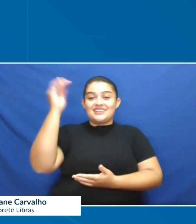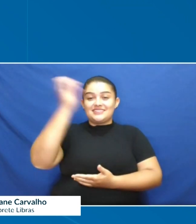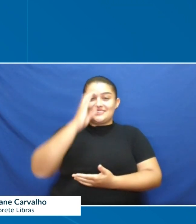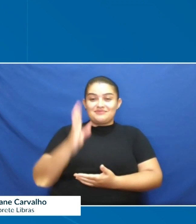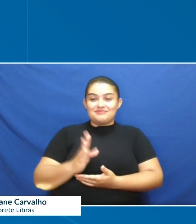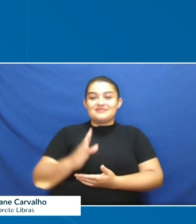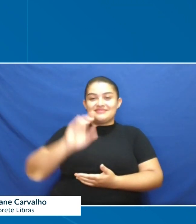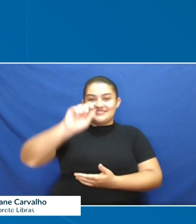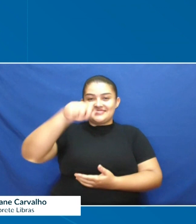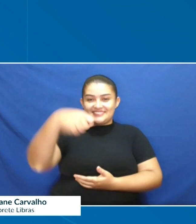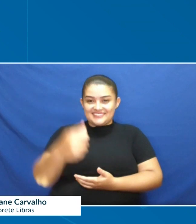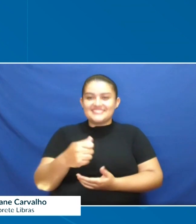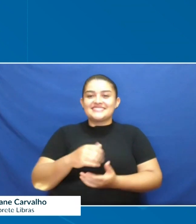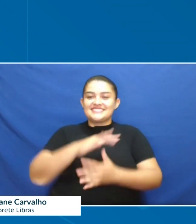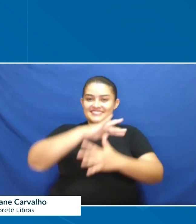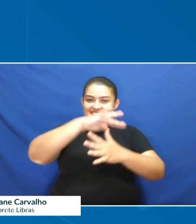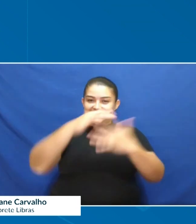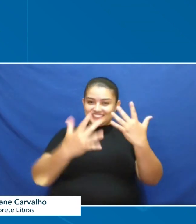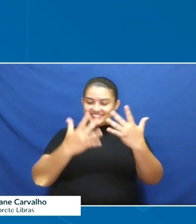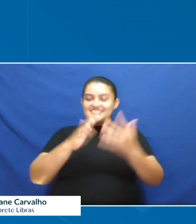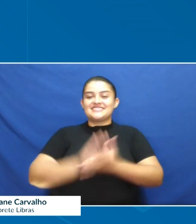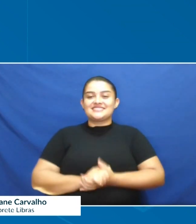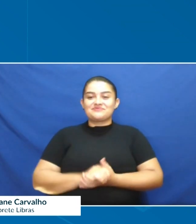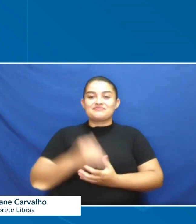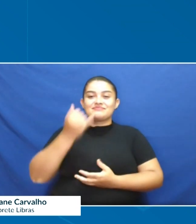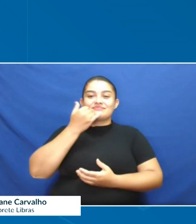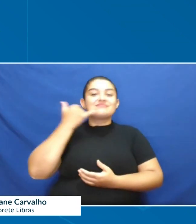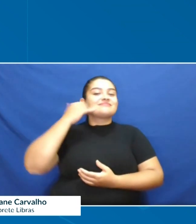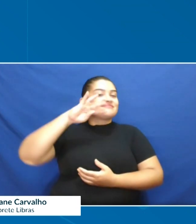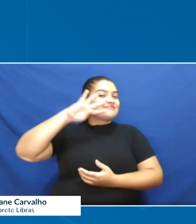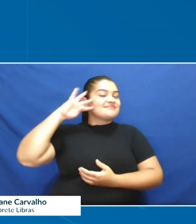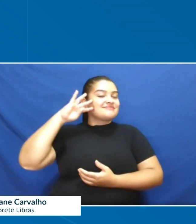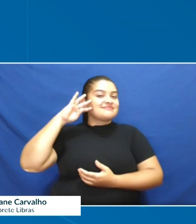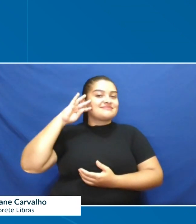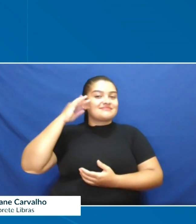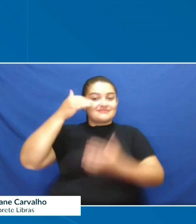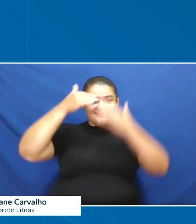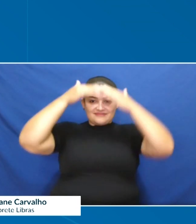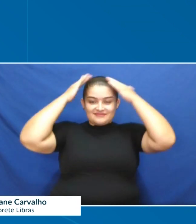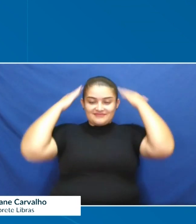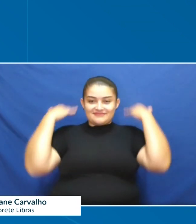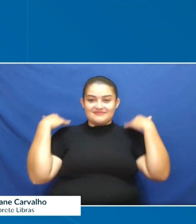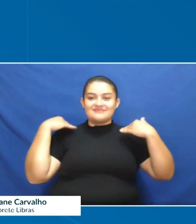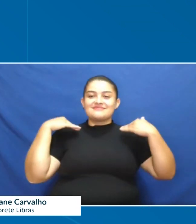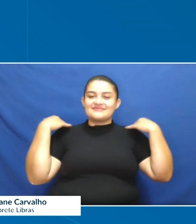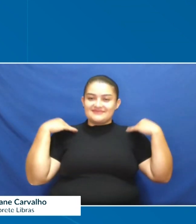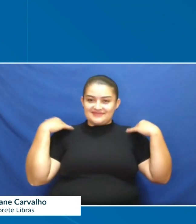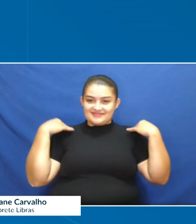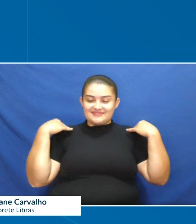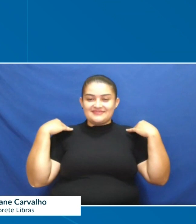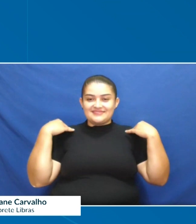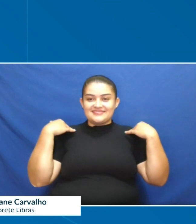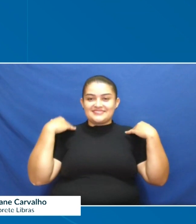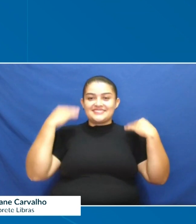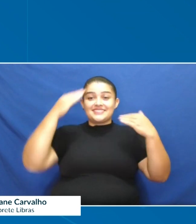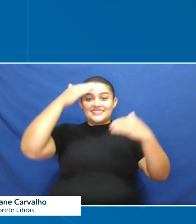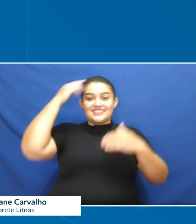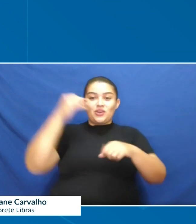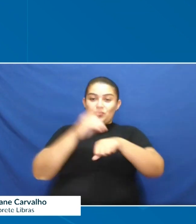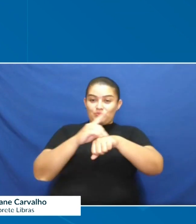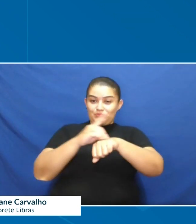Língua Brasileira de Sinais. A Josiane Carvalho tem cabelos na altura dos ombros, lisos e na cor